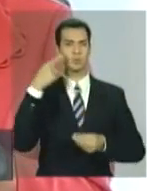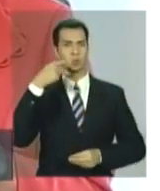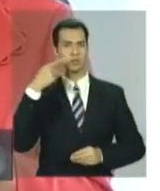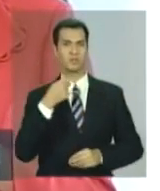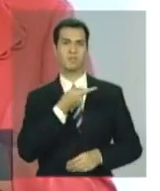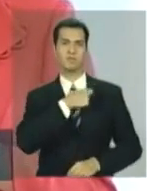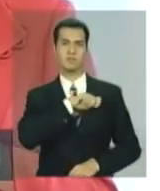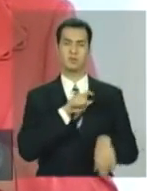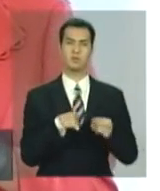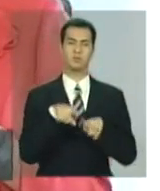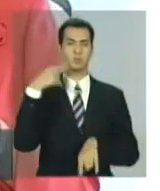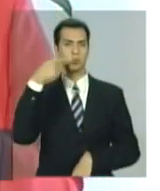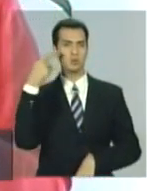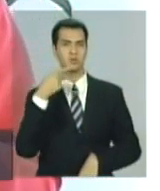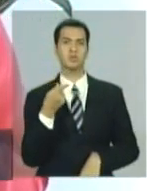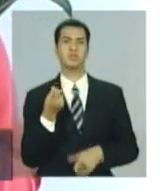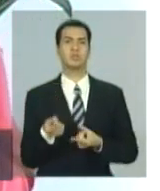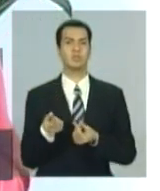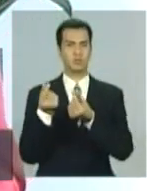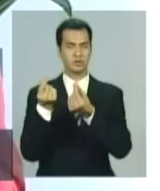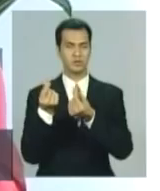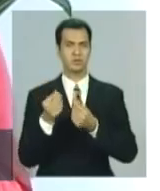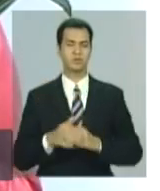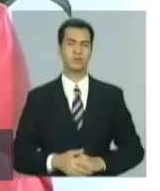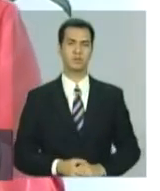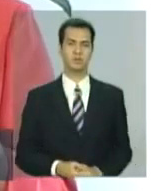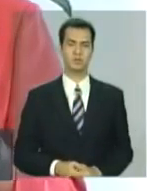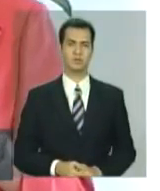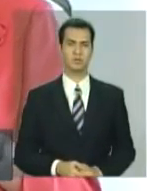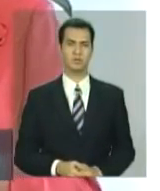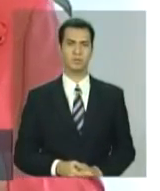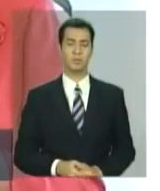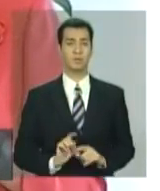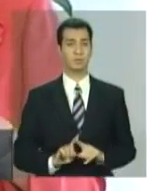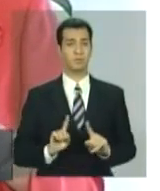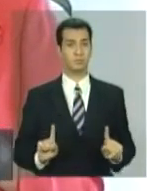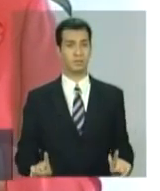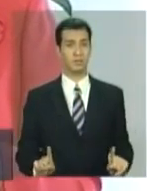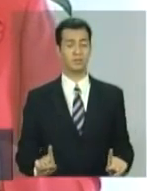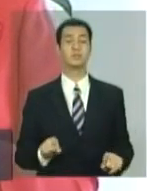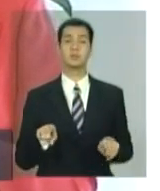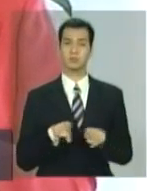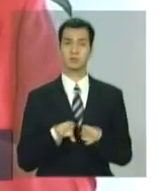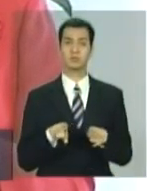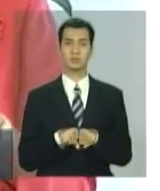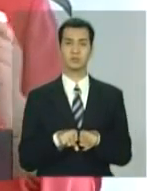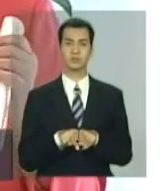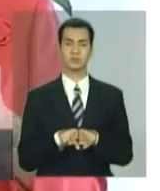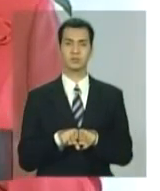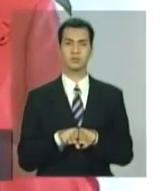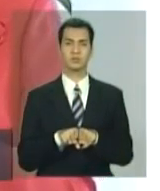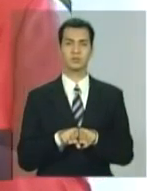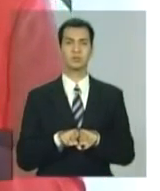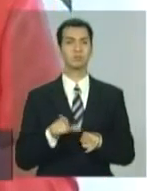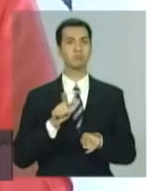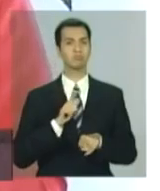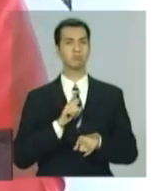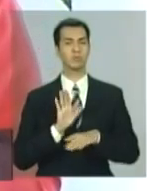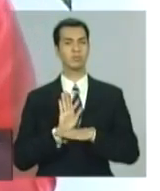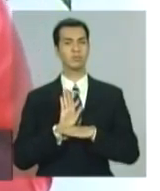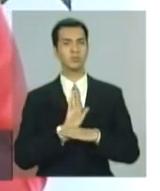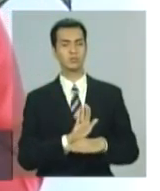monetária. Mas isto tem também uma grande